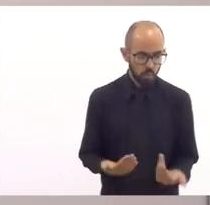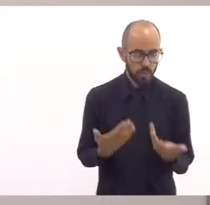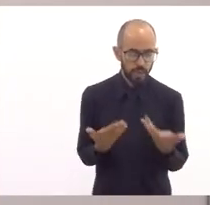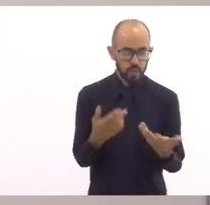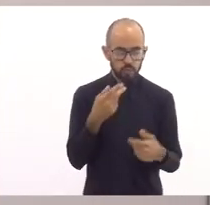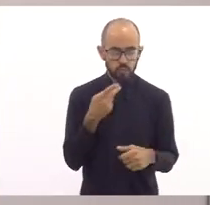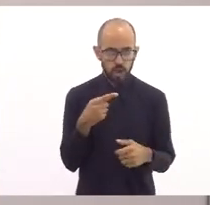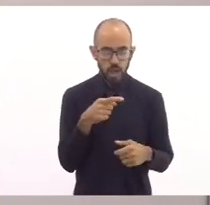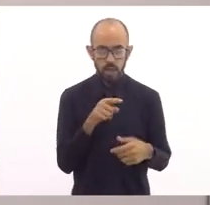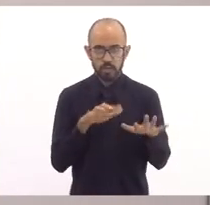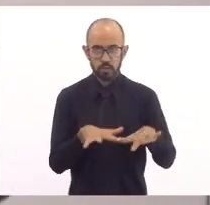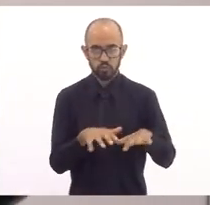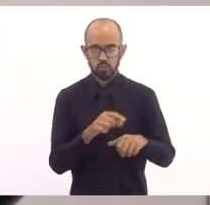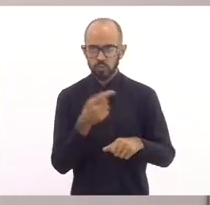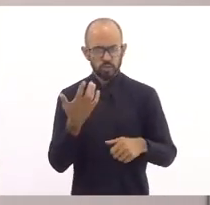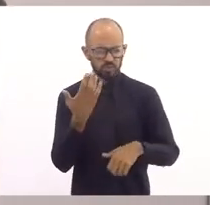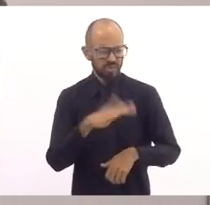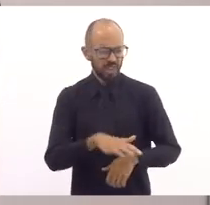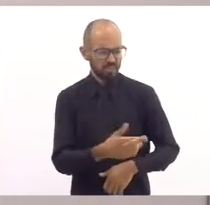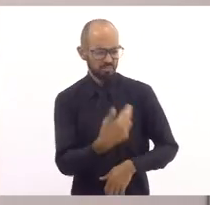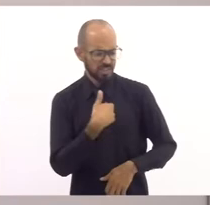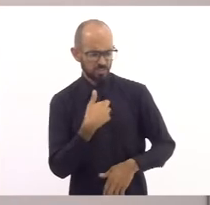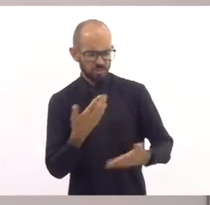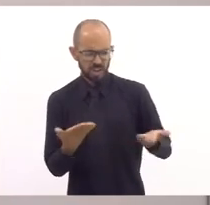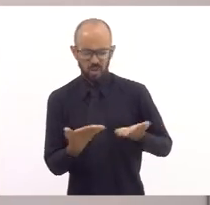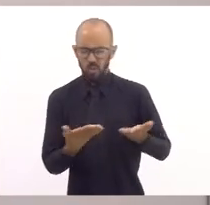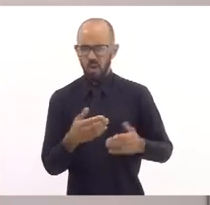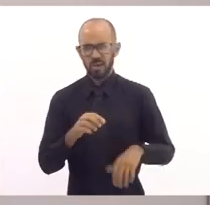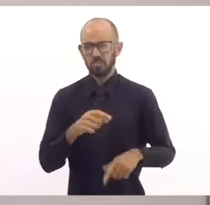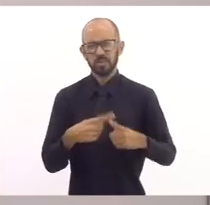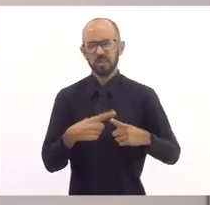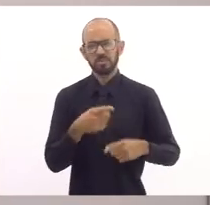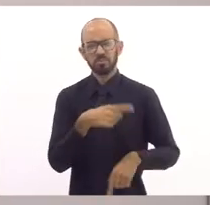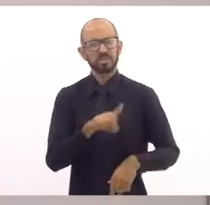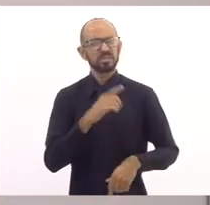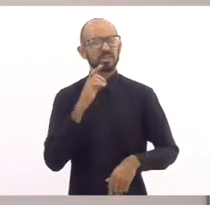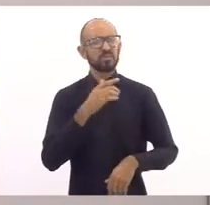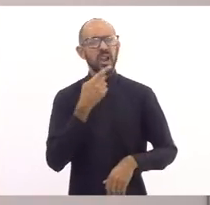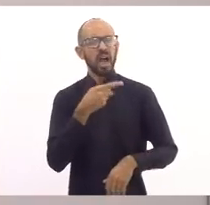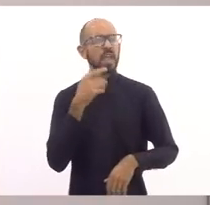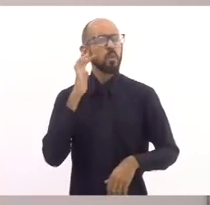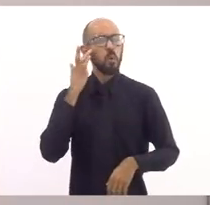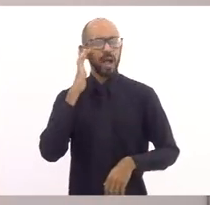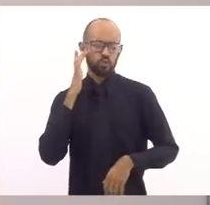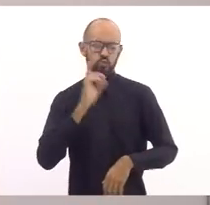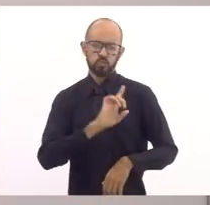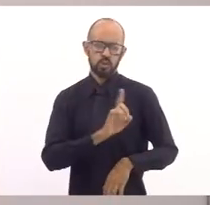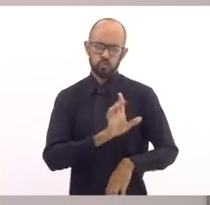essa questão, que também não quero que responda agora, porque senão é axiologia, não tem que achar nada. Né?